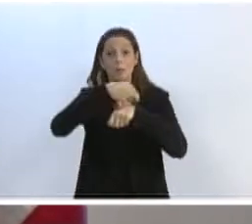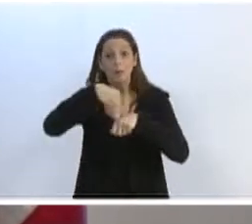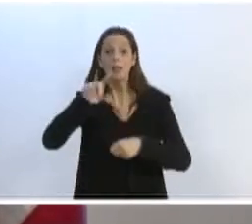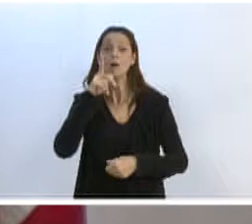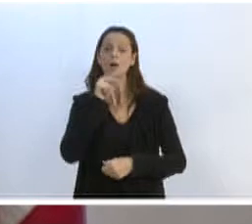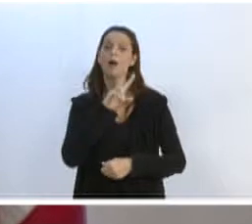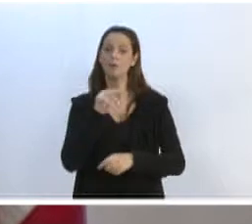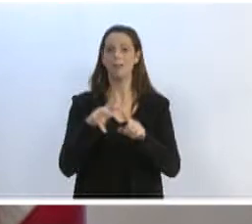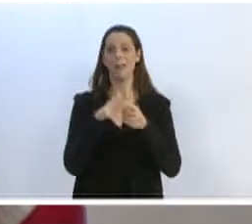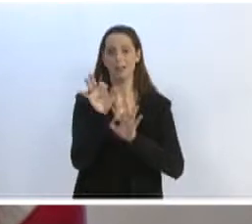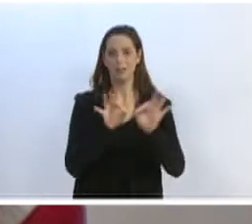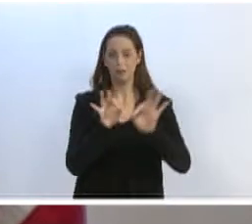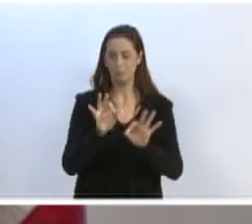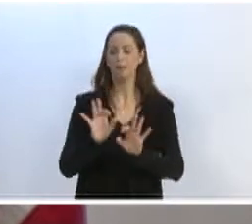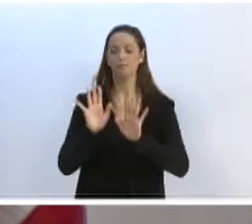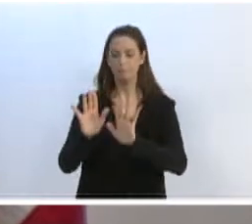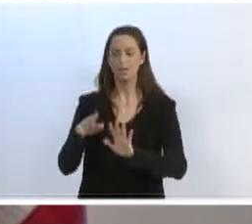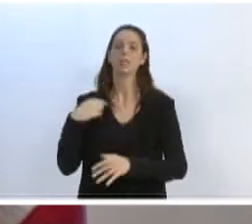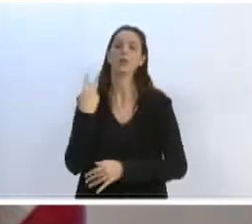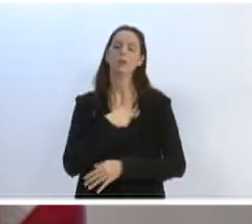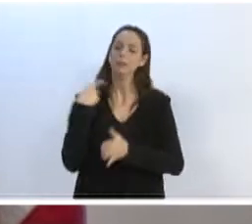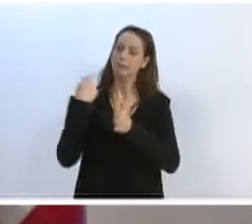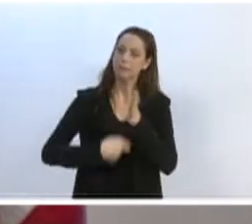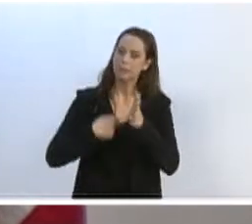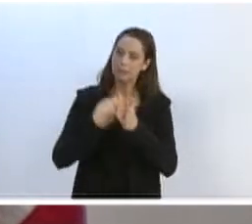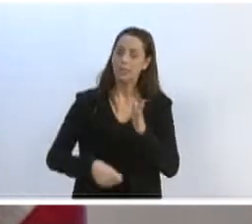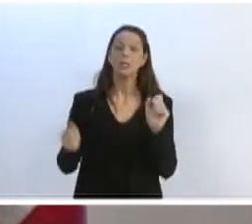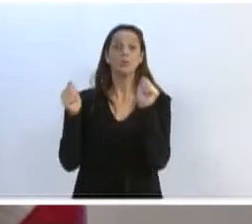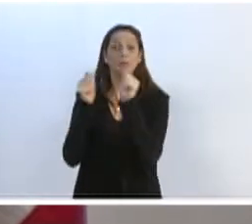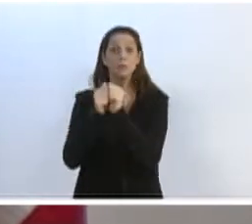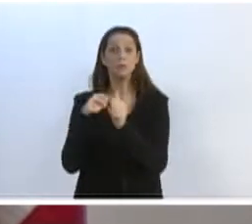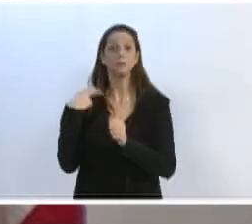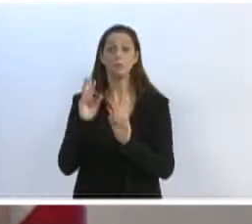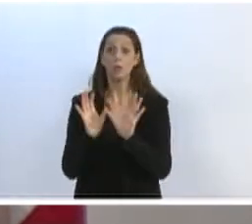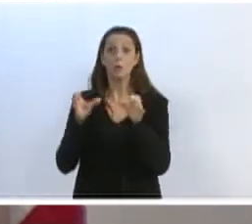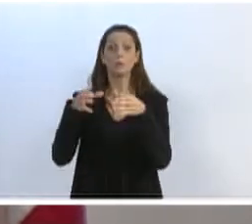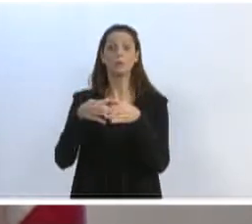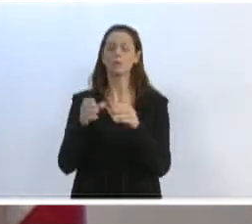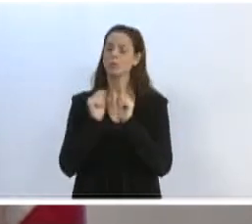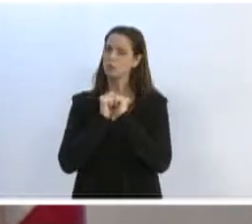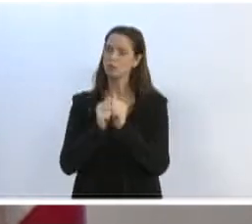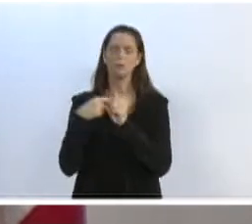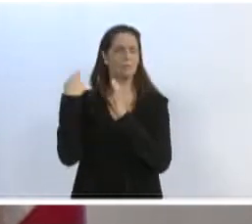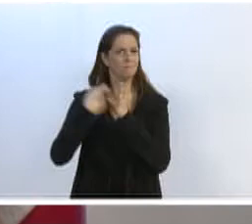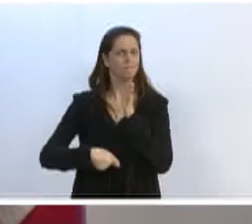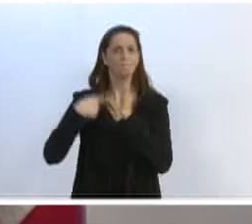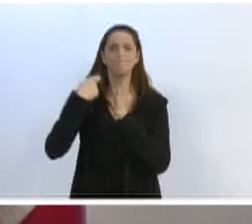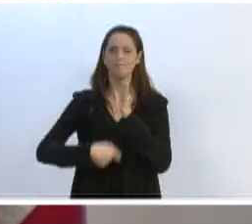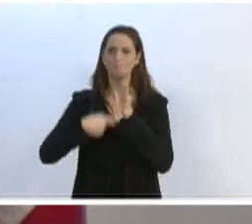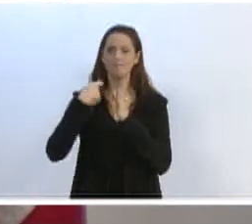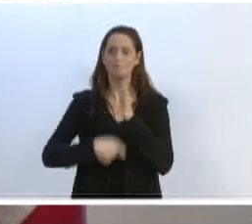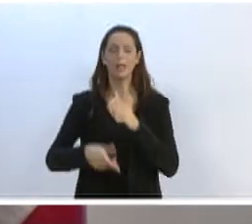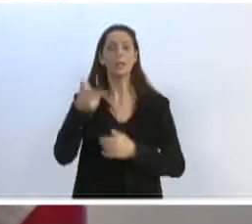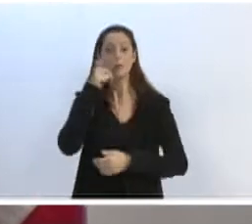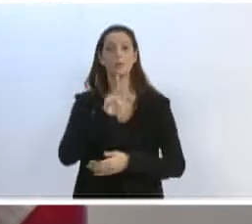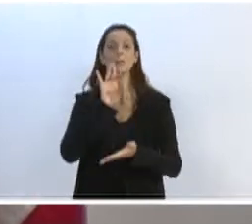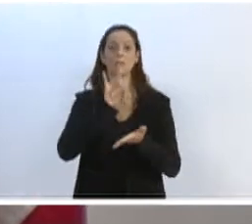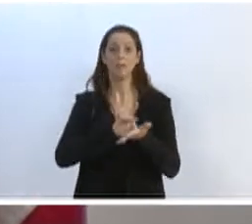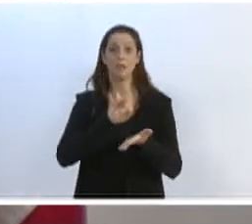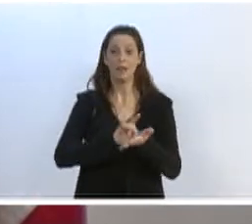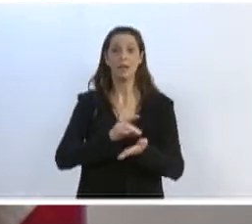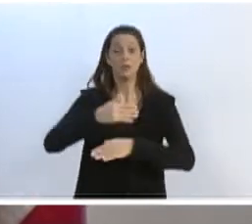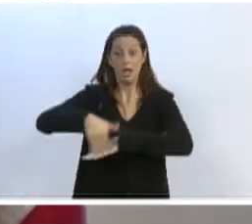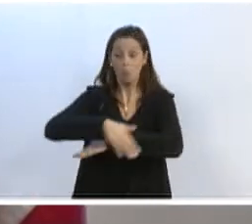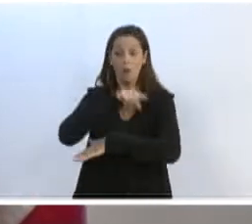estamos batalhando e os demais vereadores da comissão estamos juntos lutando para que volte volte rapidamente